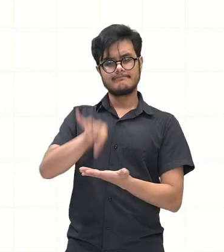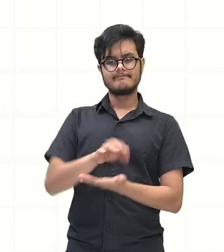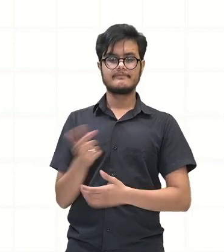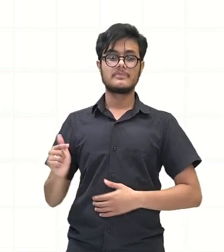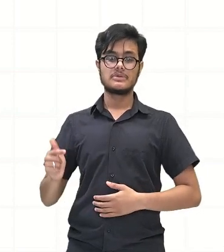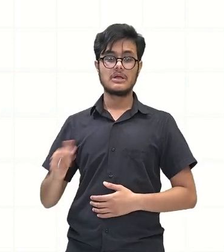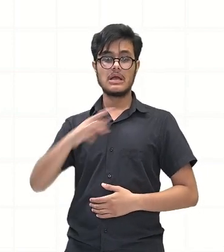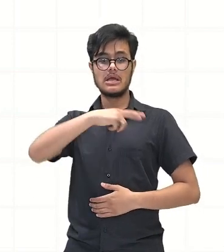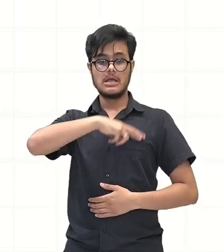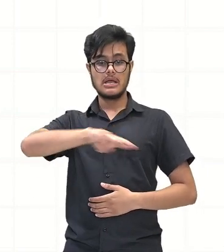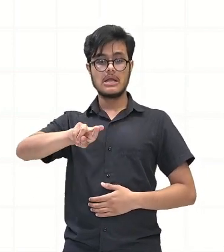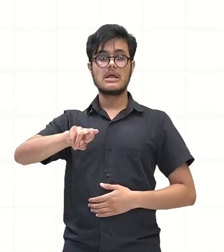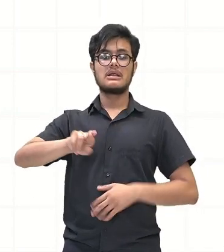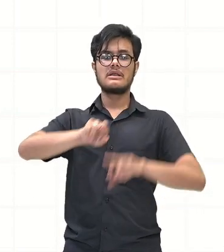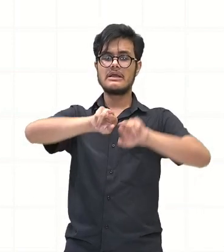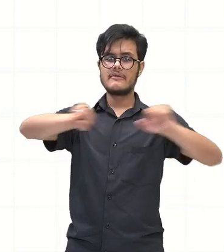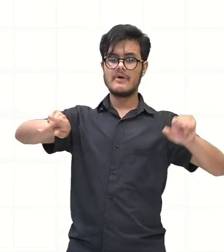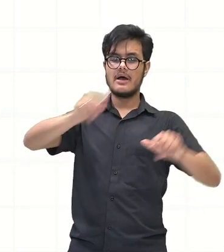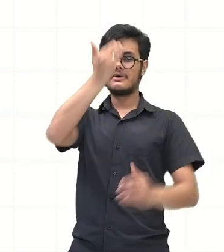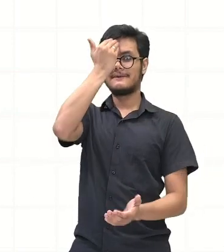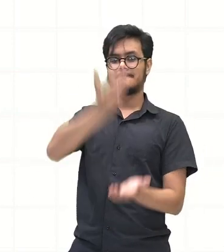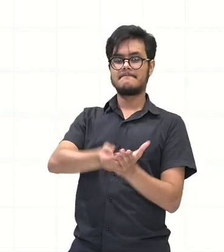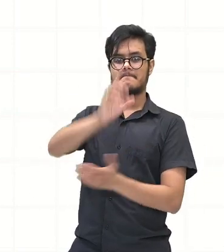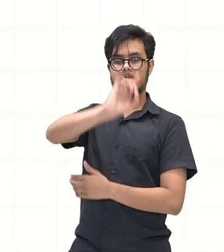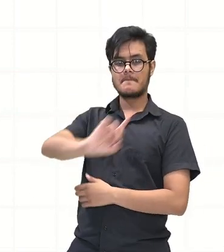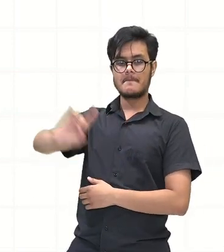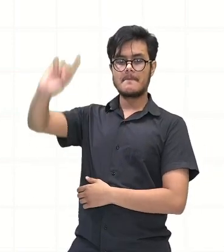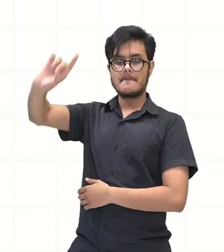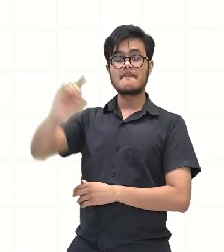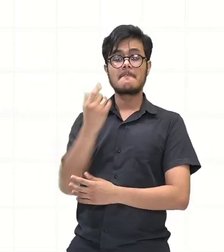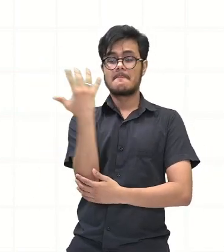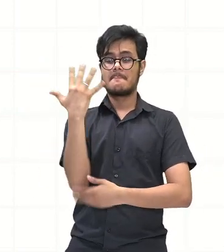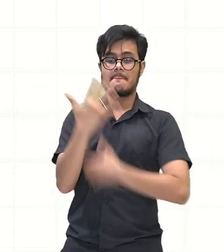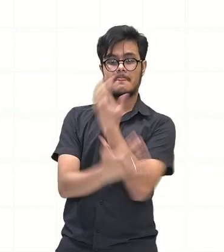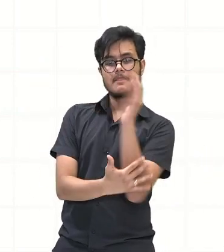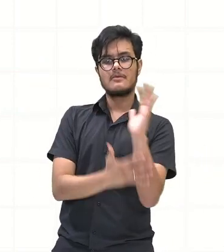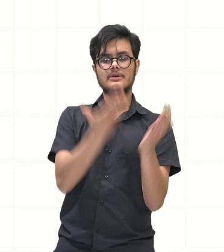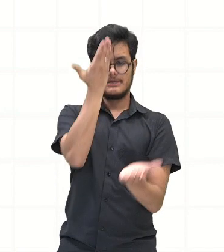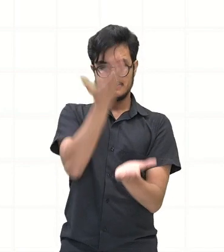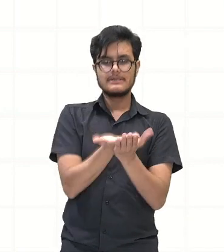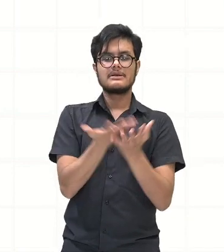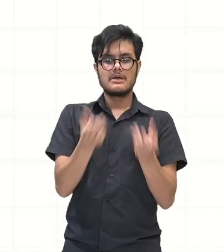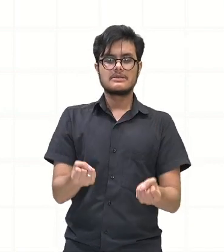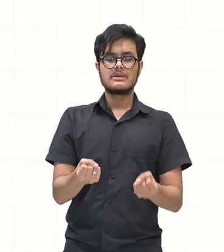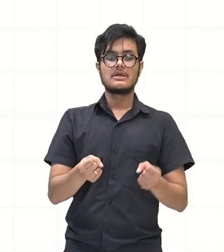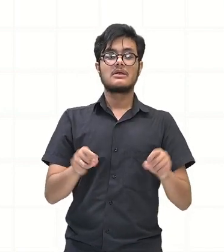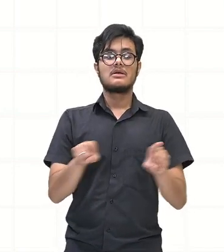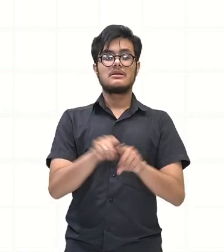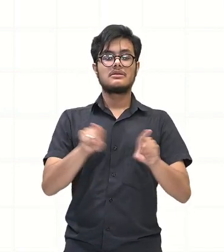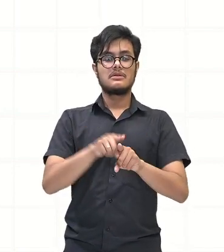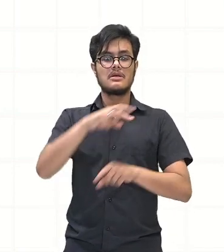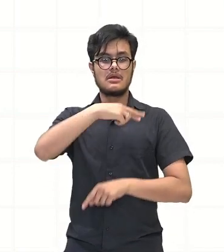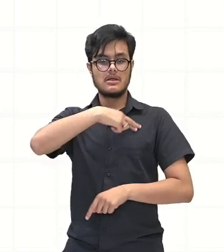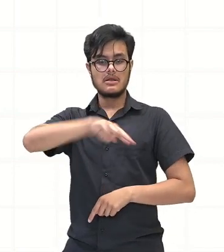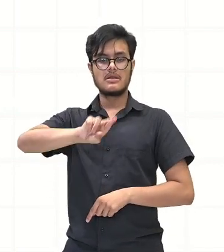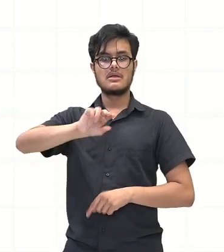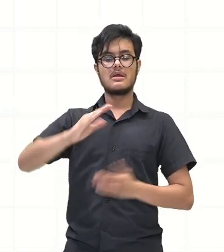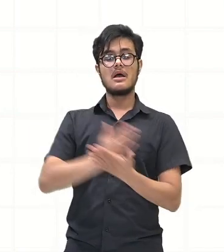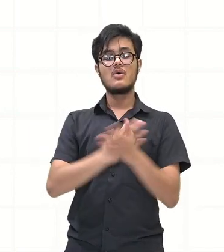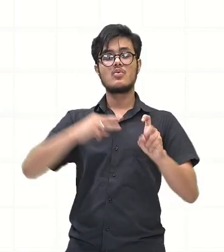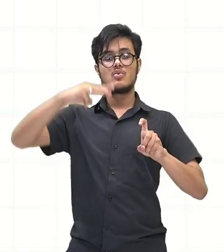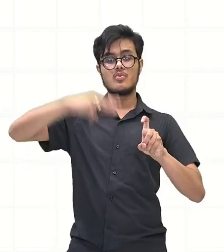As religiões vão ser politeístas, baseadas em elementos da natureza, e a religião vai ser baseada